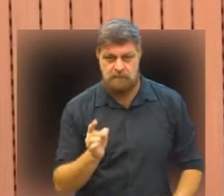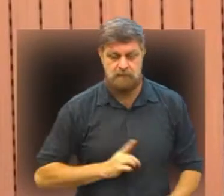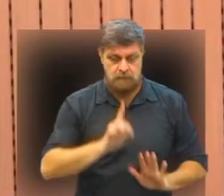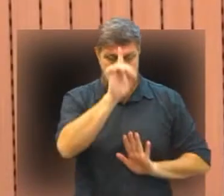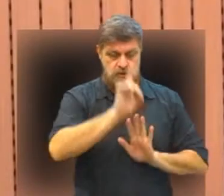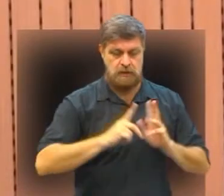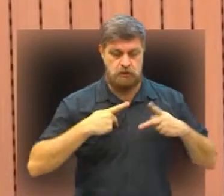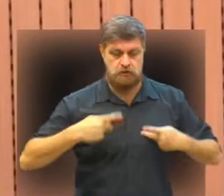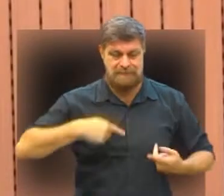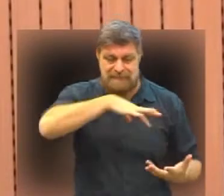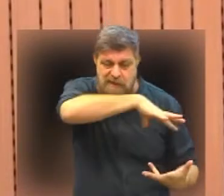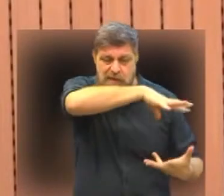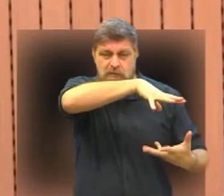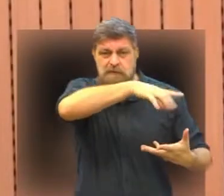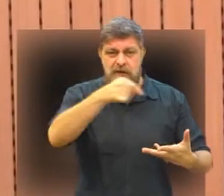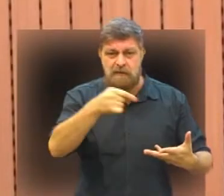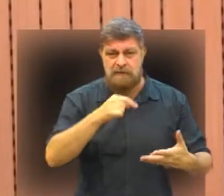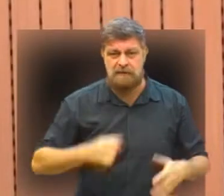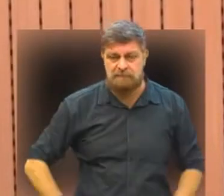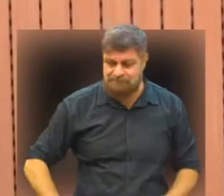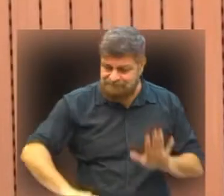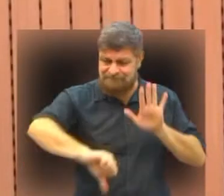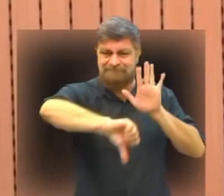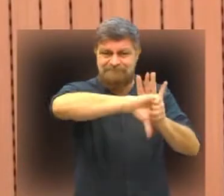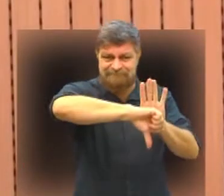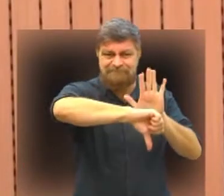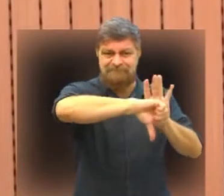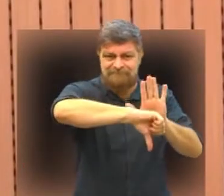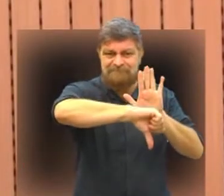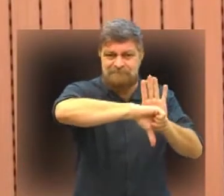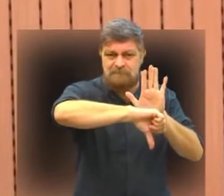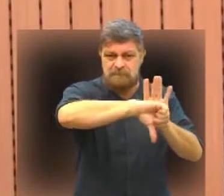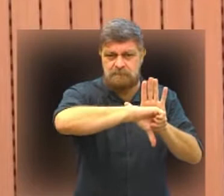Organização Internacional de Direitos Humanos justamente para criminalizar